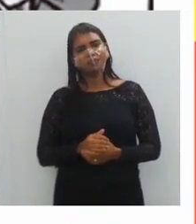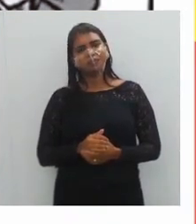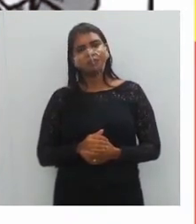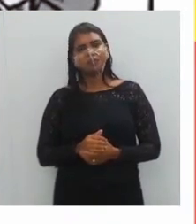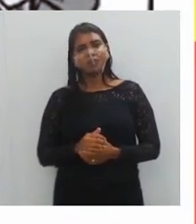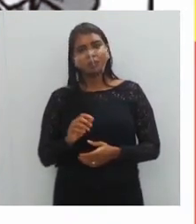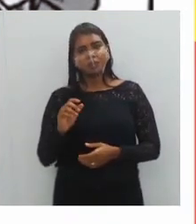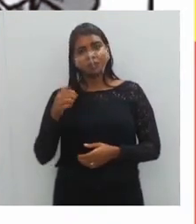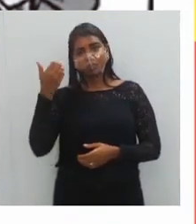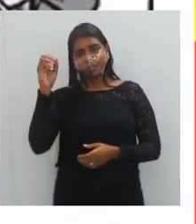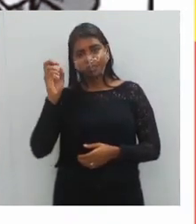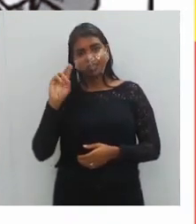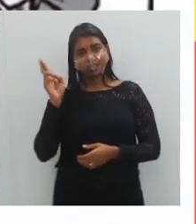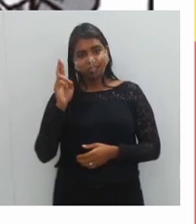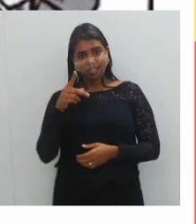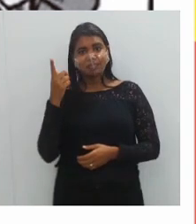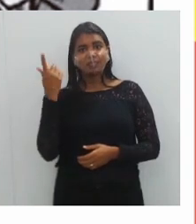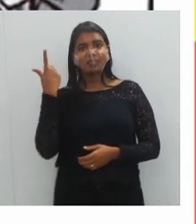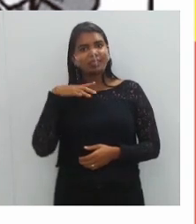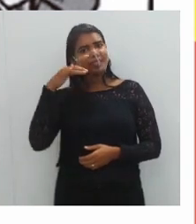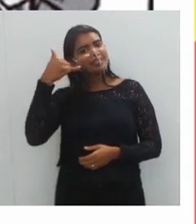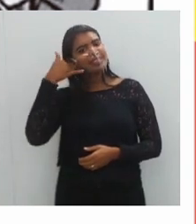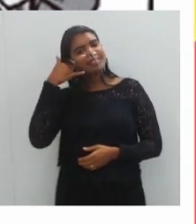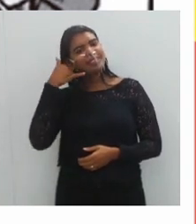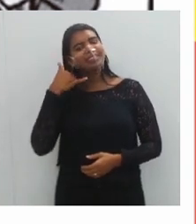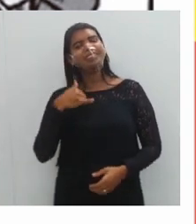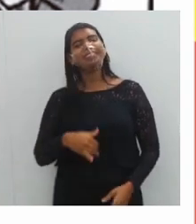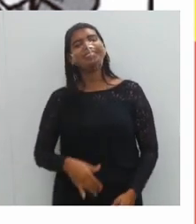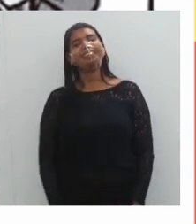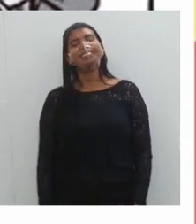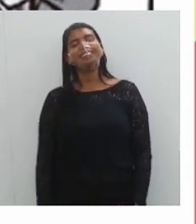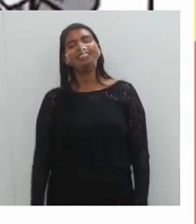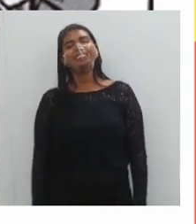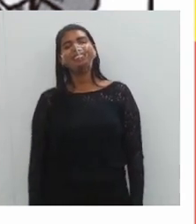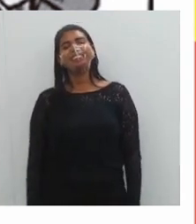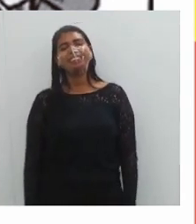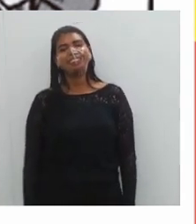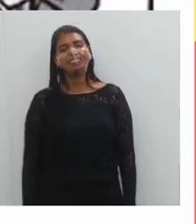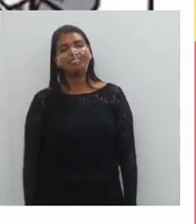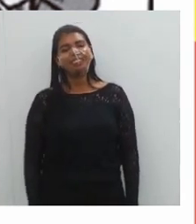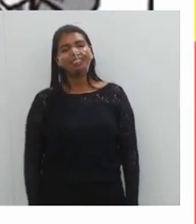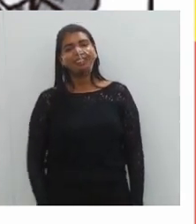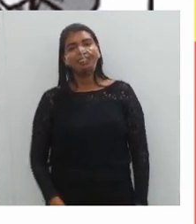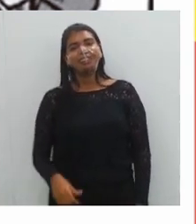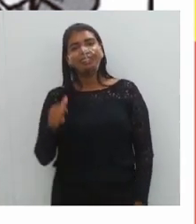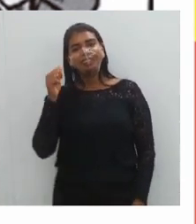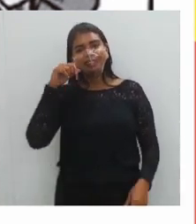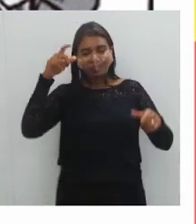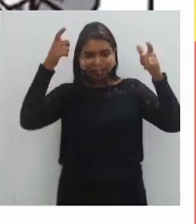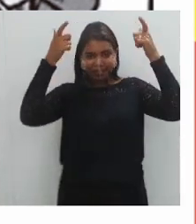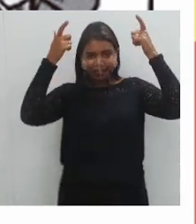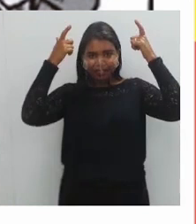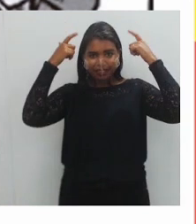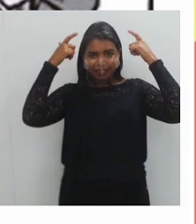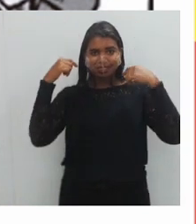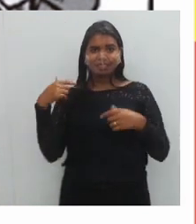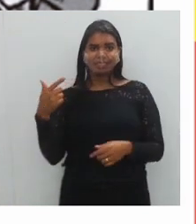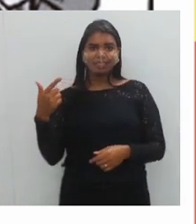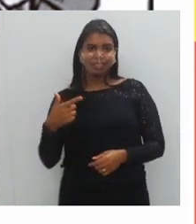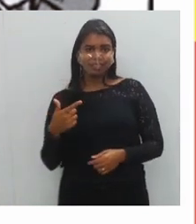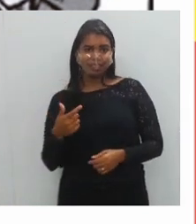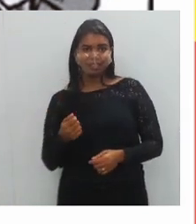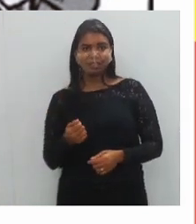10 reais você ganha um celular para a princesa. E no segundo